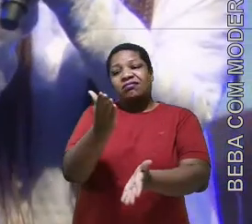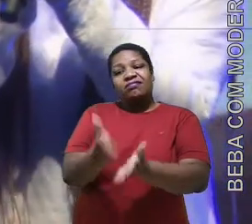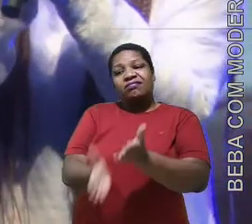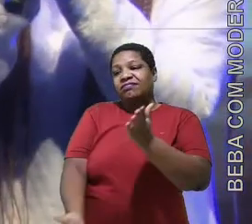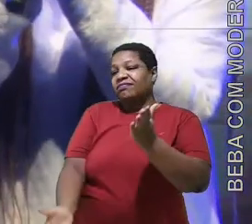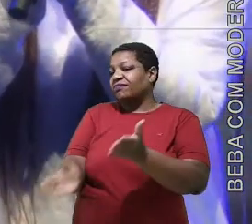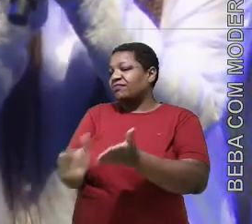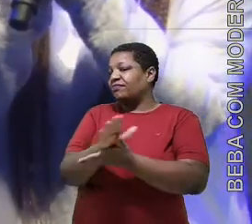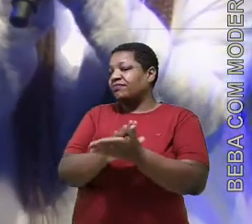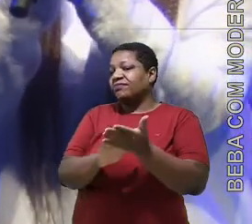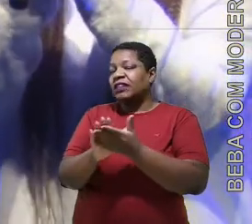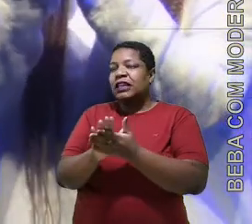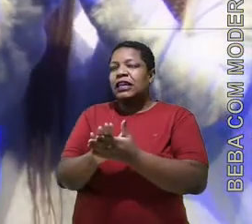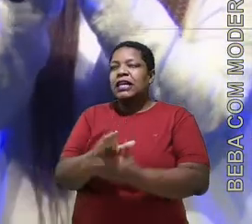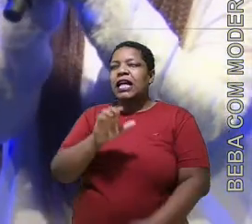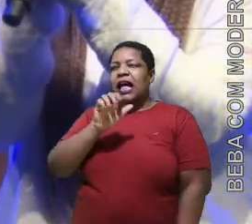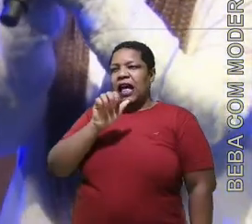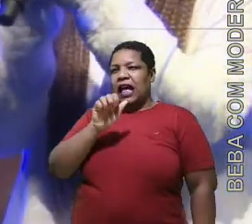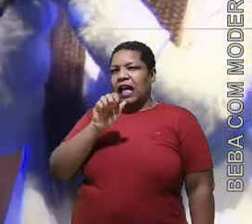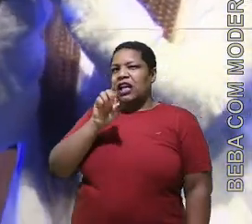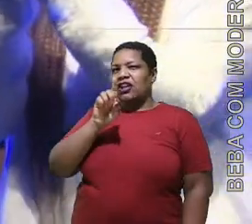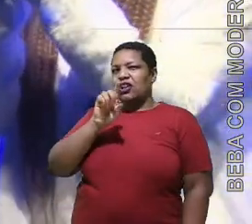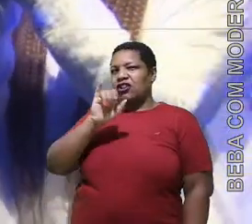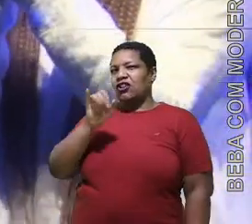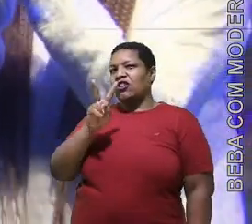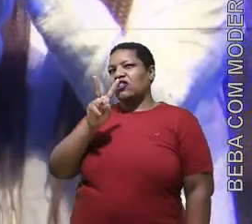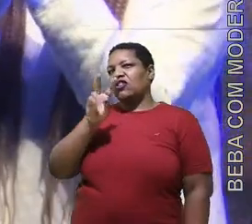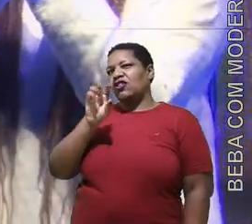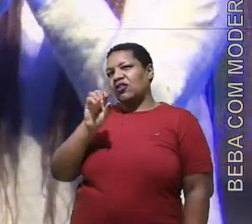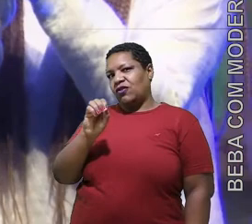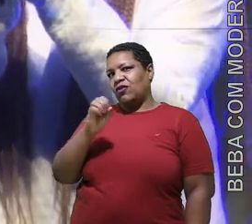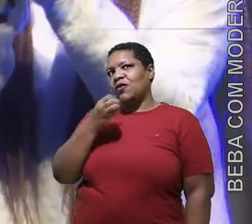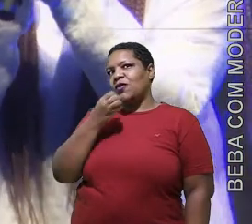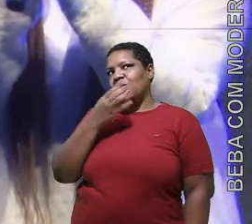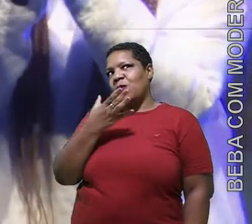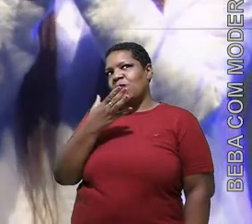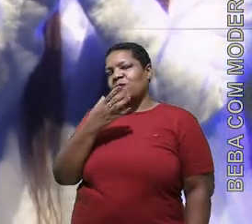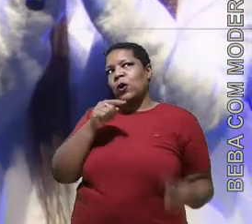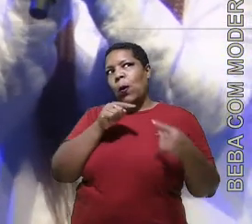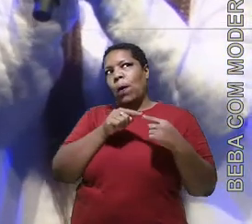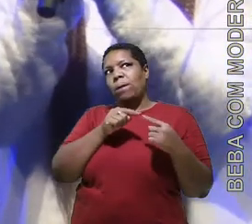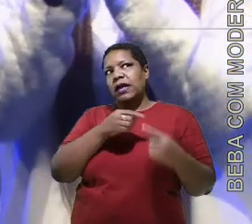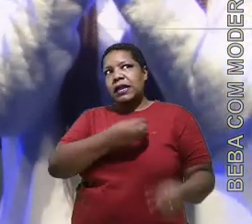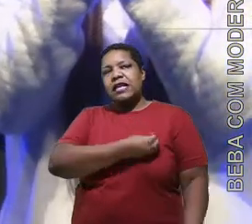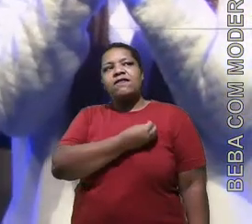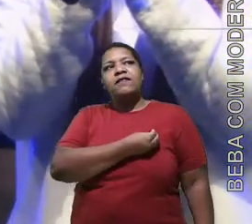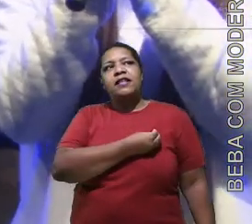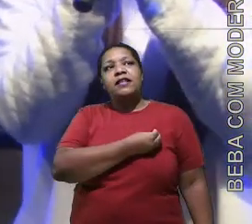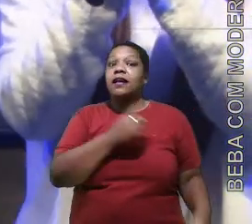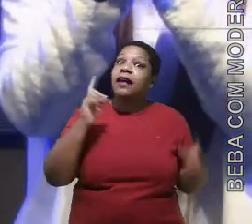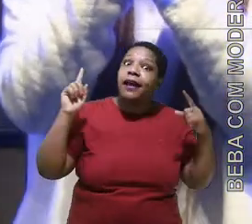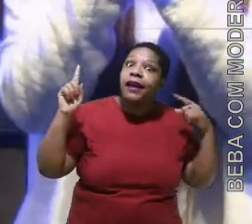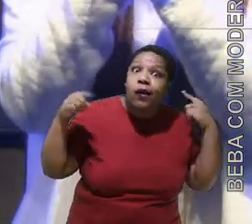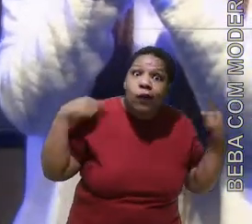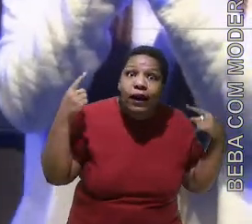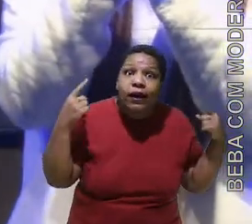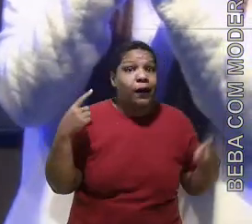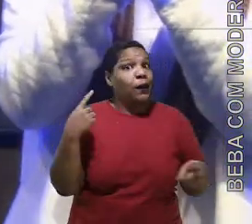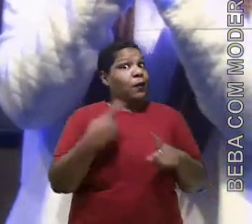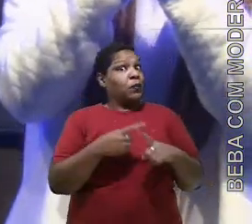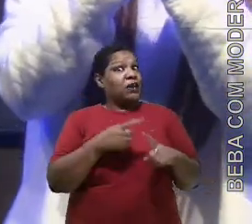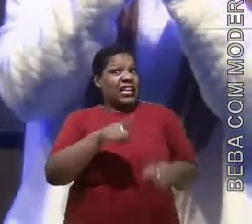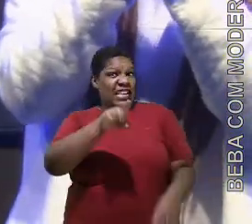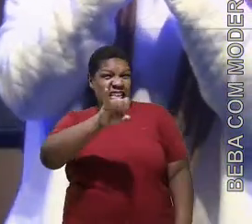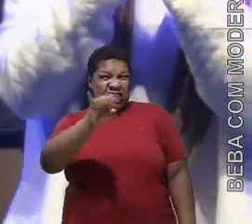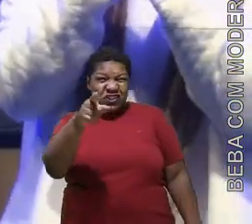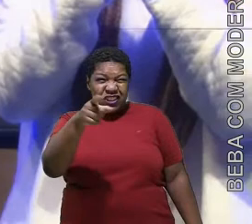o livro do Brasil sobre a corrida inteira